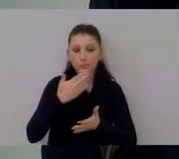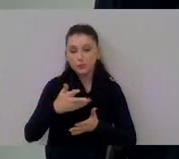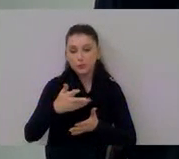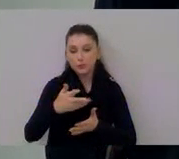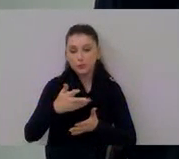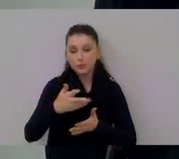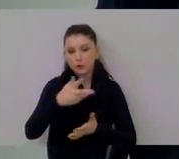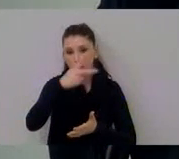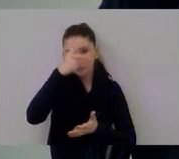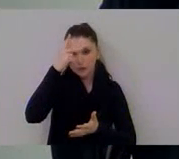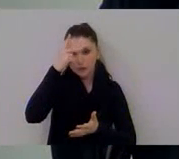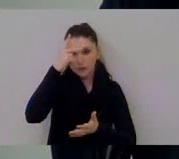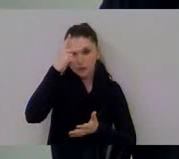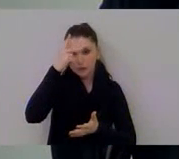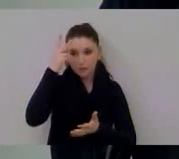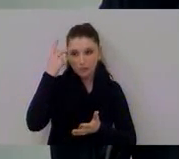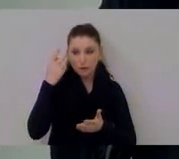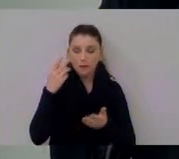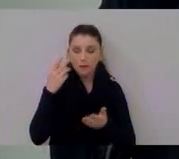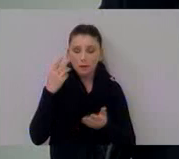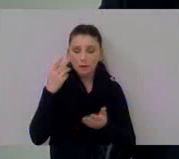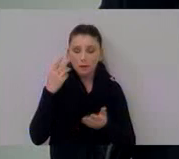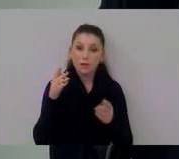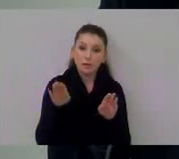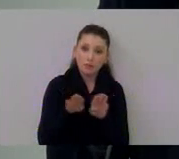agilidades. E também coloco aqui